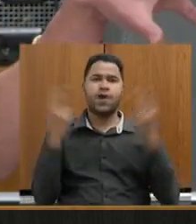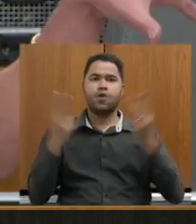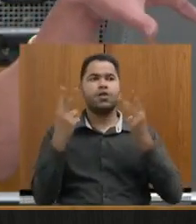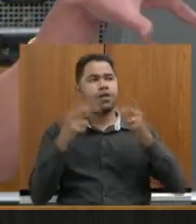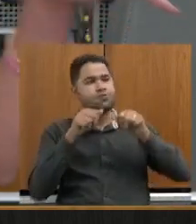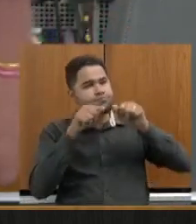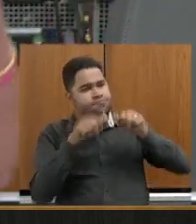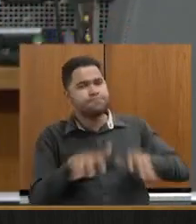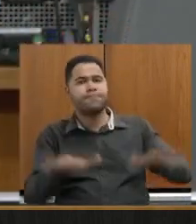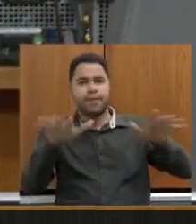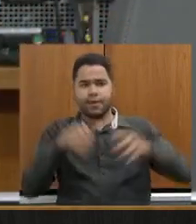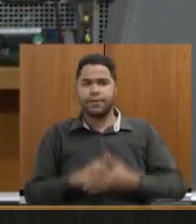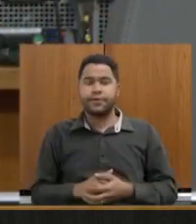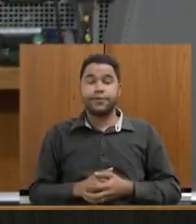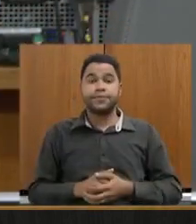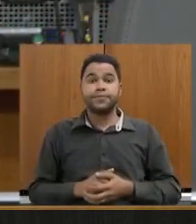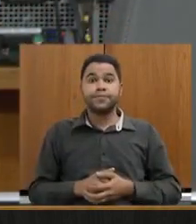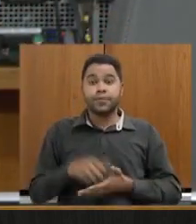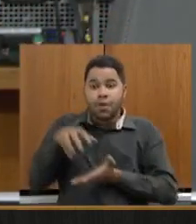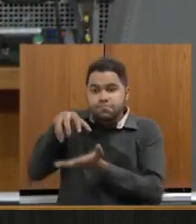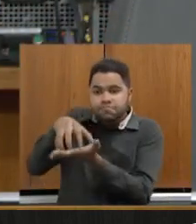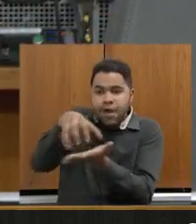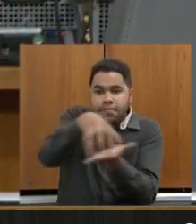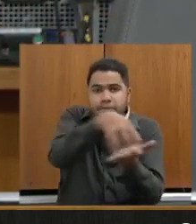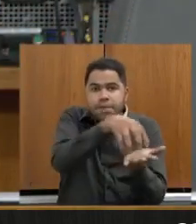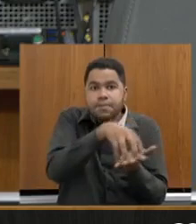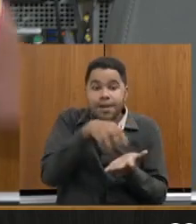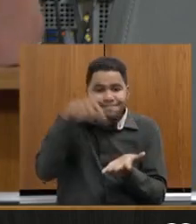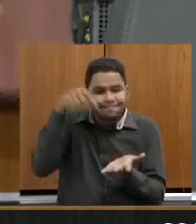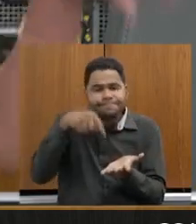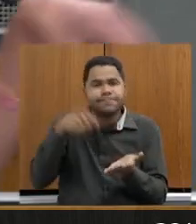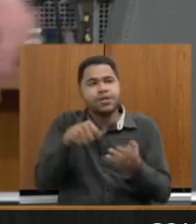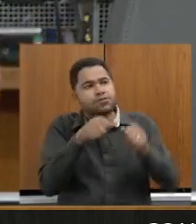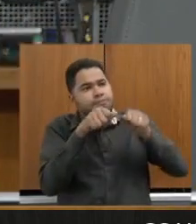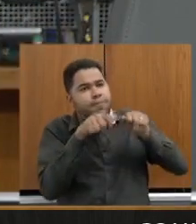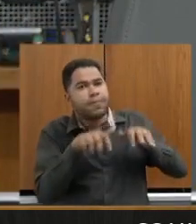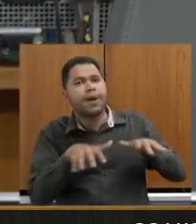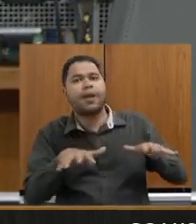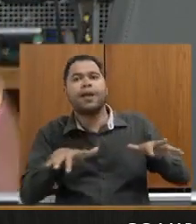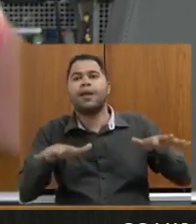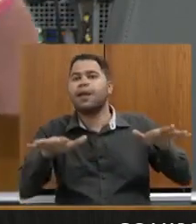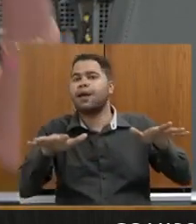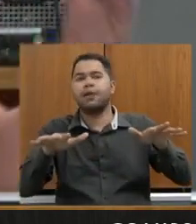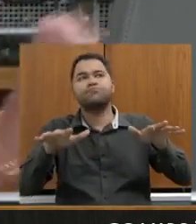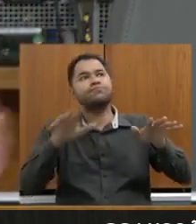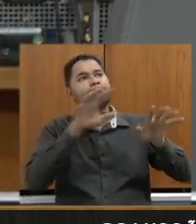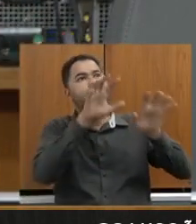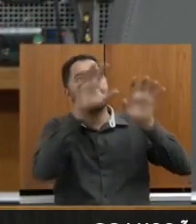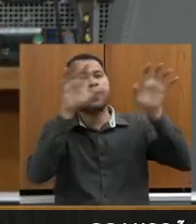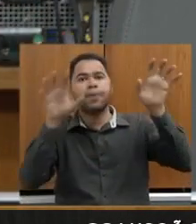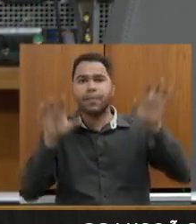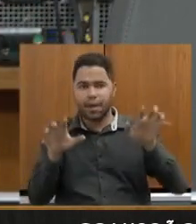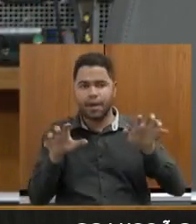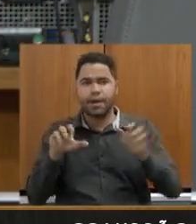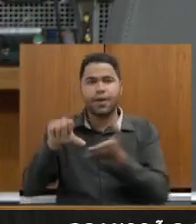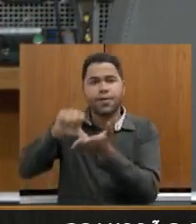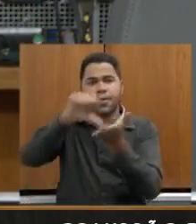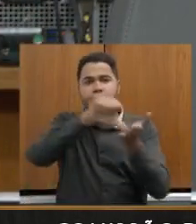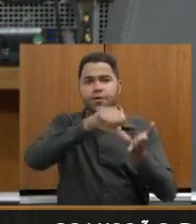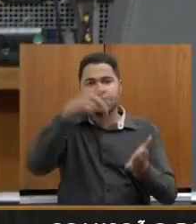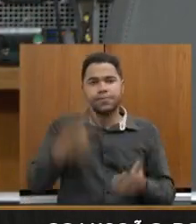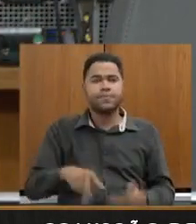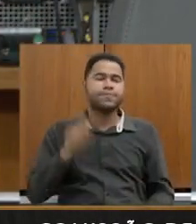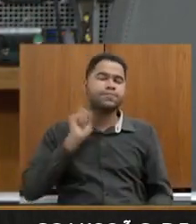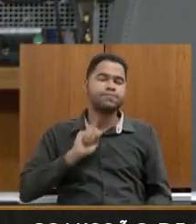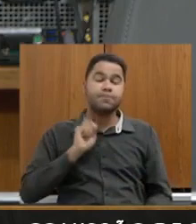expandida essas esses lucros precisam se eles bandidos para as regiões polos do Estado de